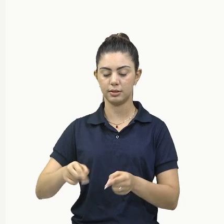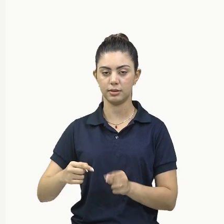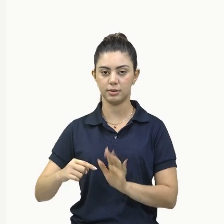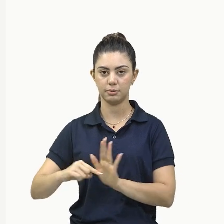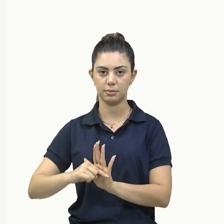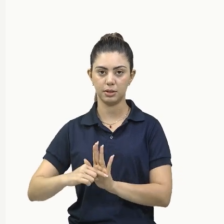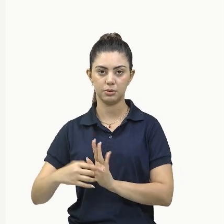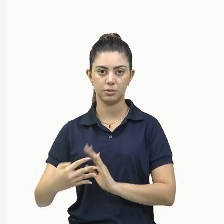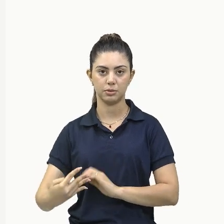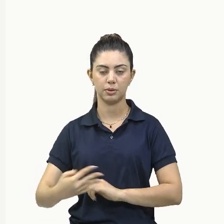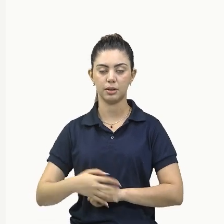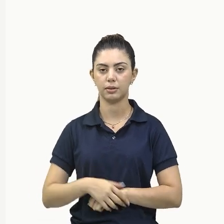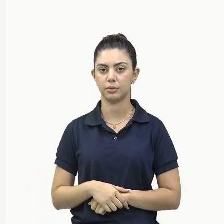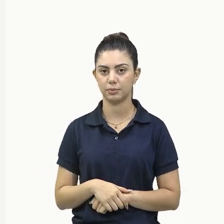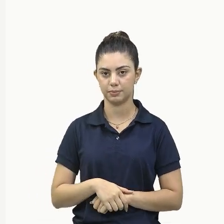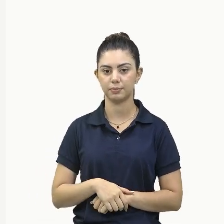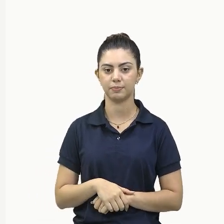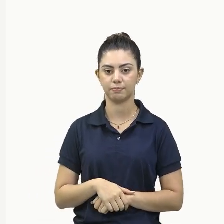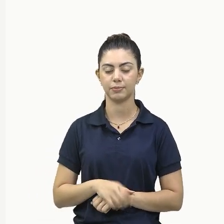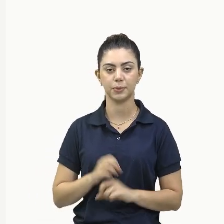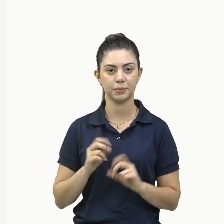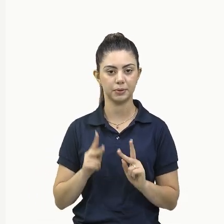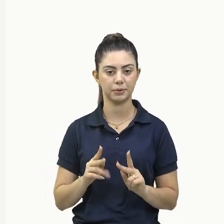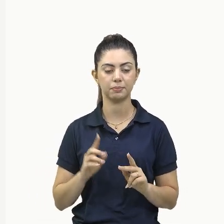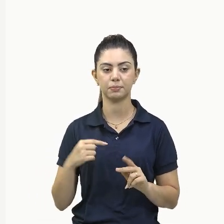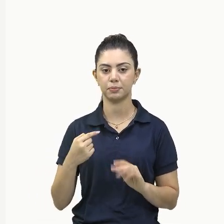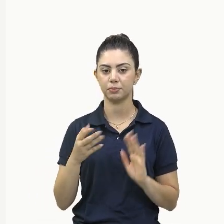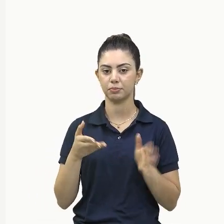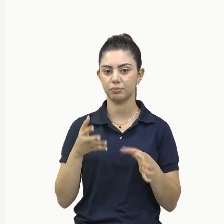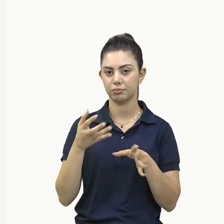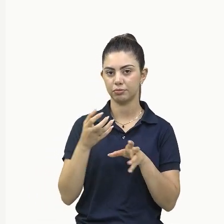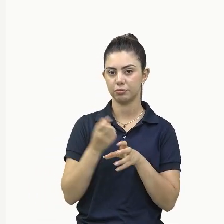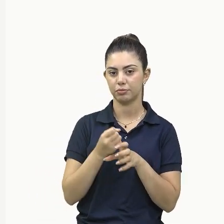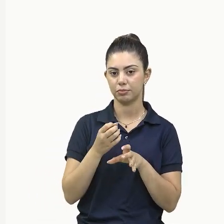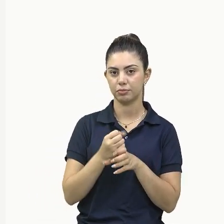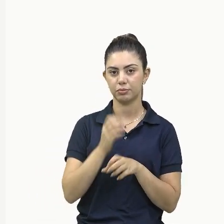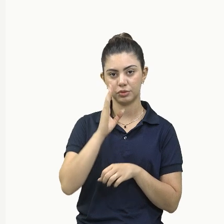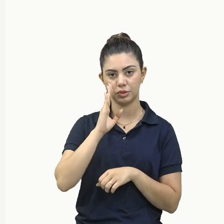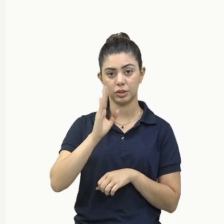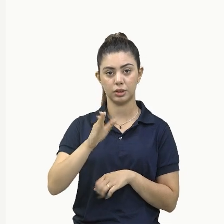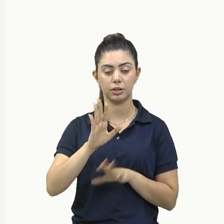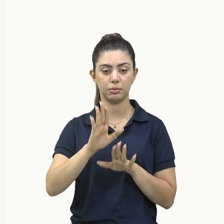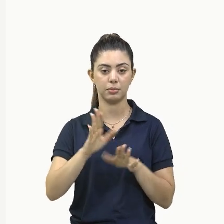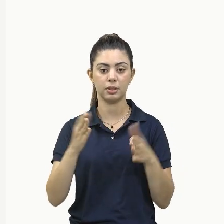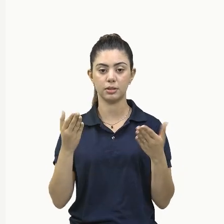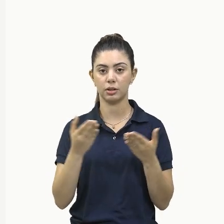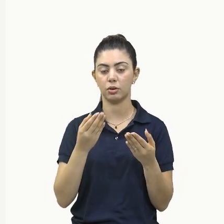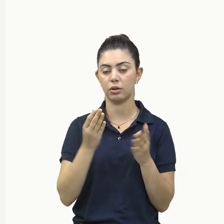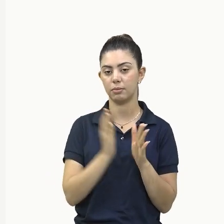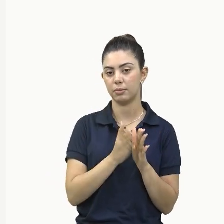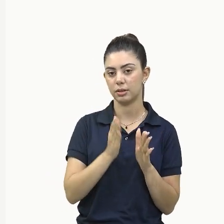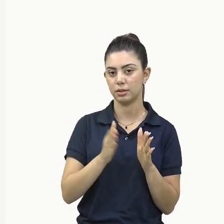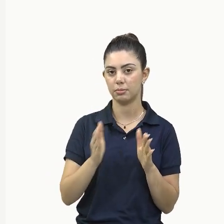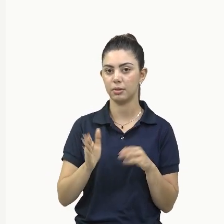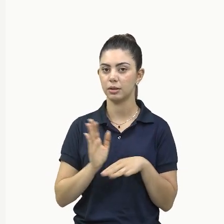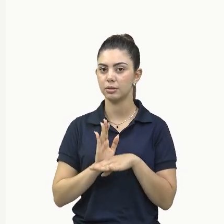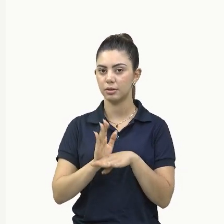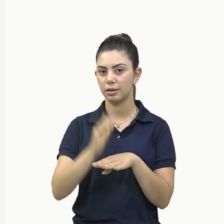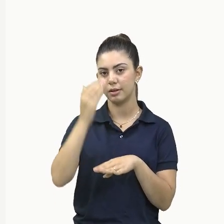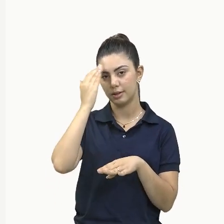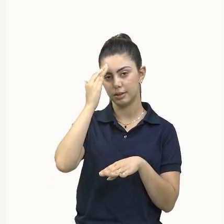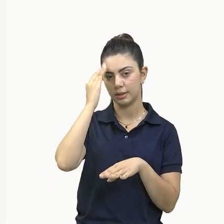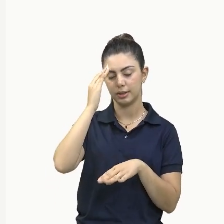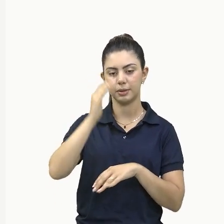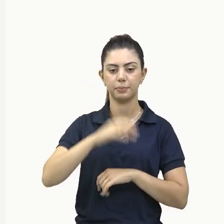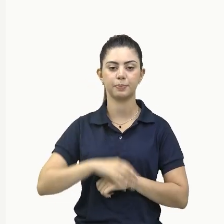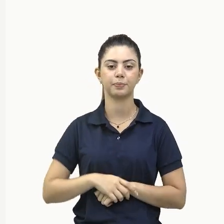menos 4. Beleza. Nós fizemos o desenvolvimento aqui um pouco mais direto, mas vamos fazer ele aqui passo a passo para todo mundo acompanhar a linha de